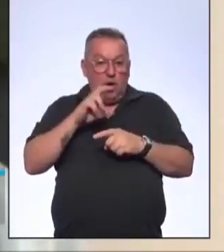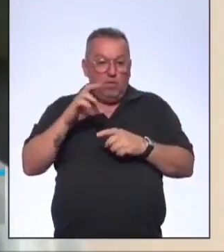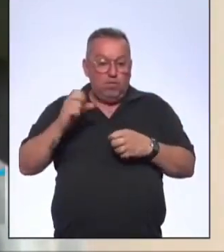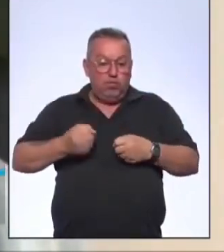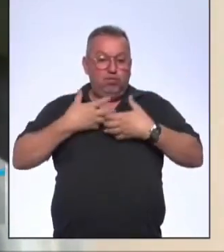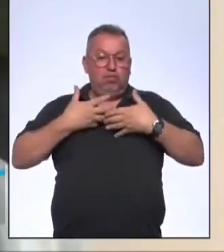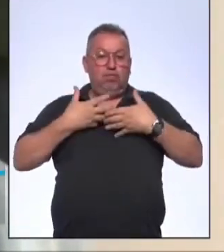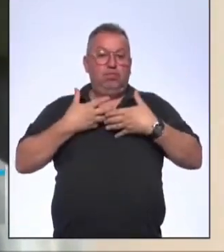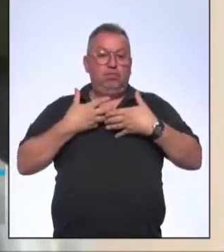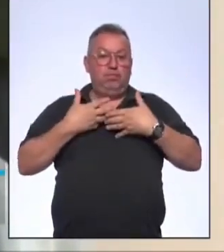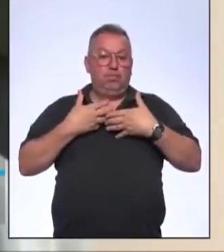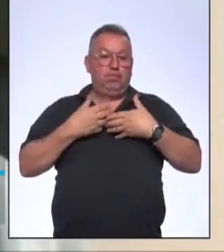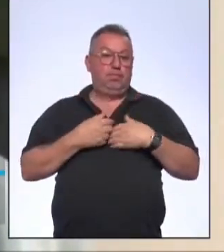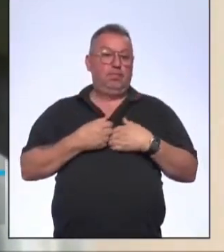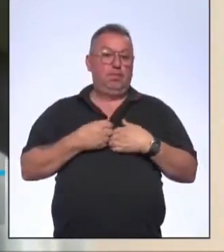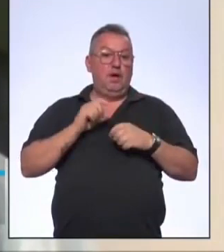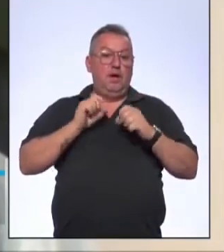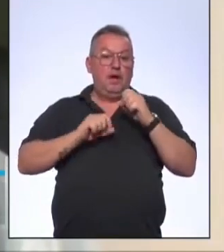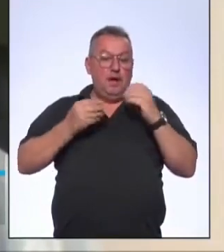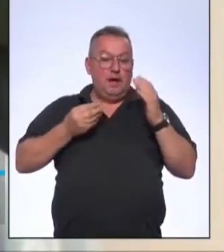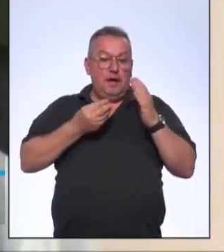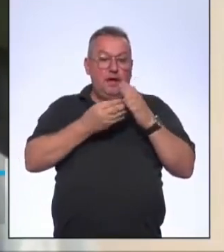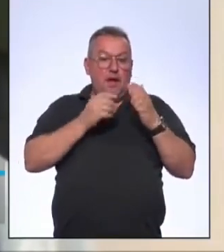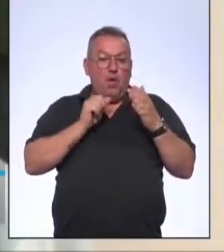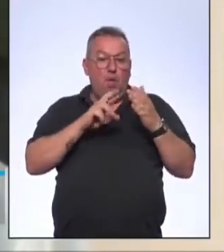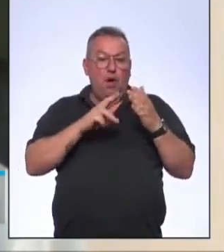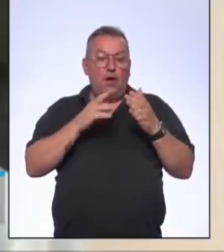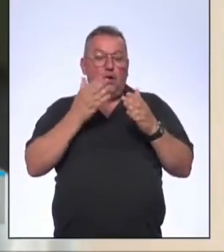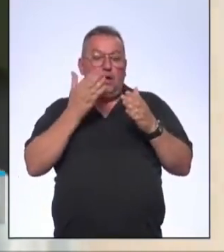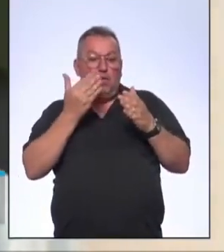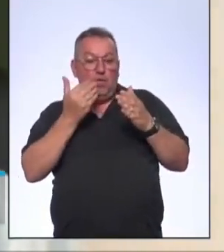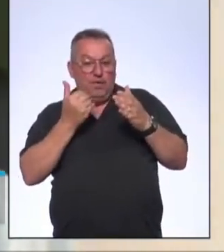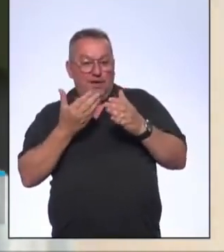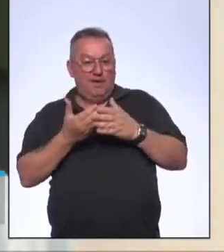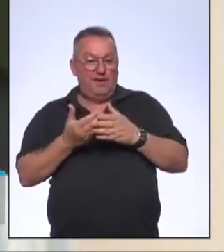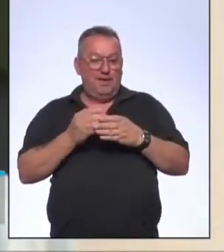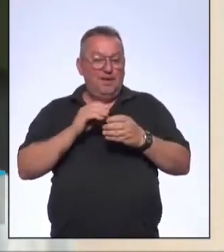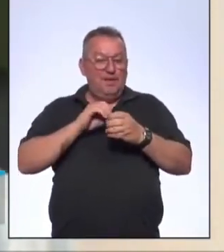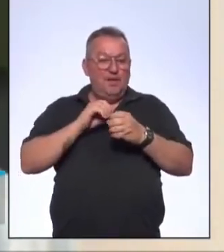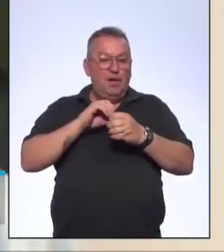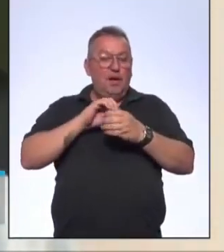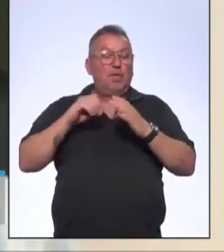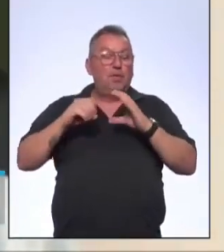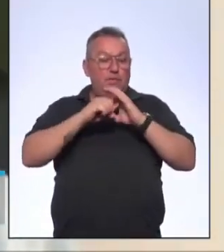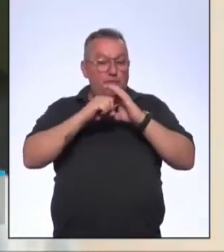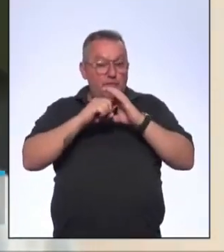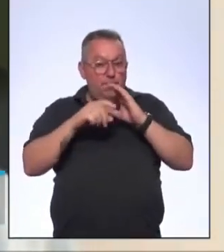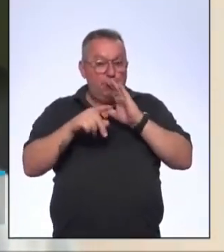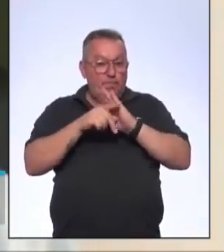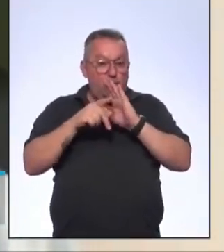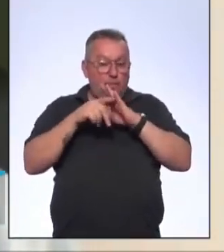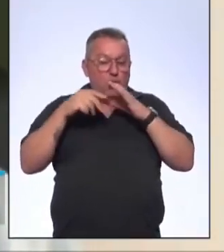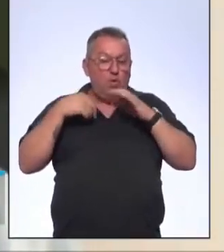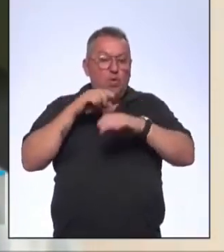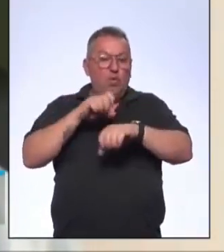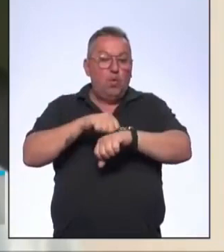de bastante comida. Quem dá oxigênio e comida para as células do meu sistema esquelético, do meu sistema muscular?